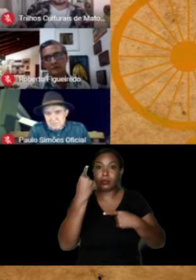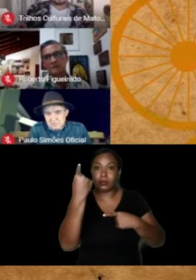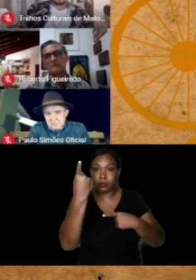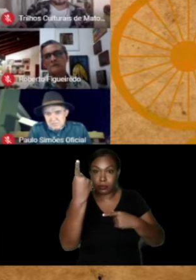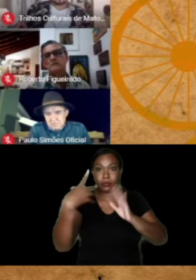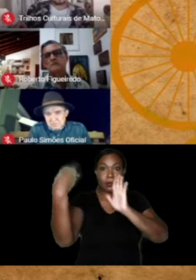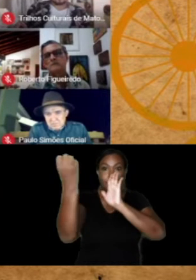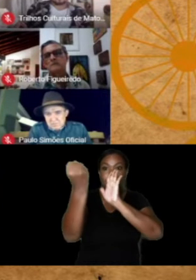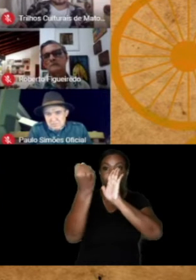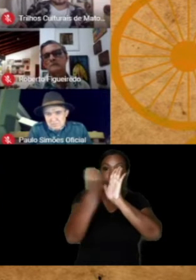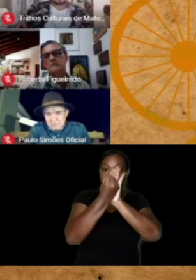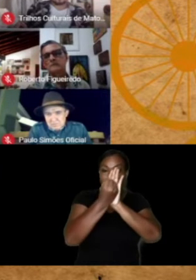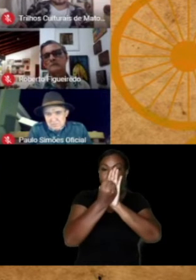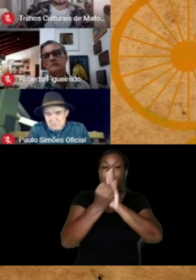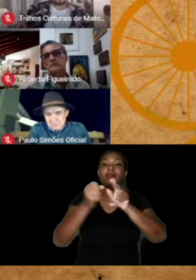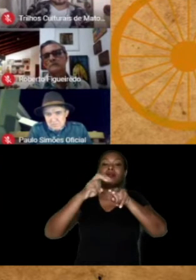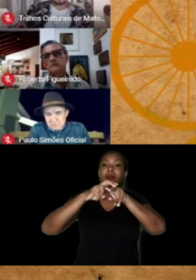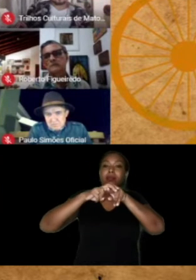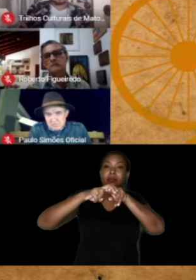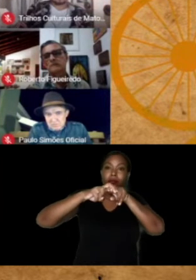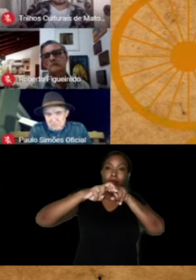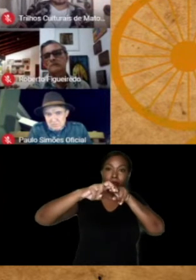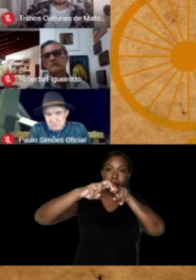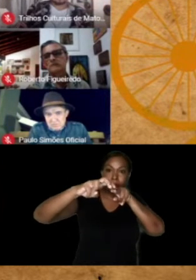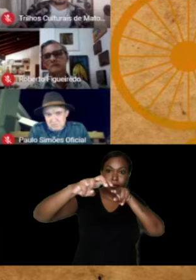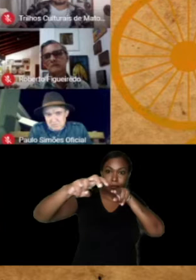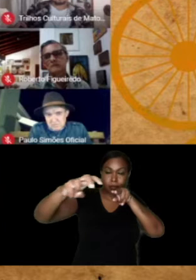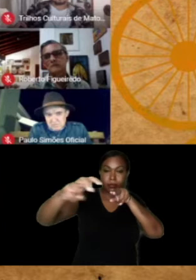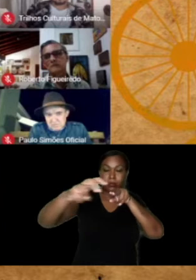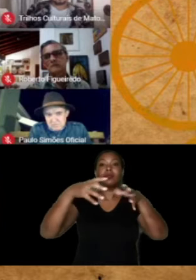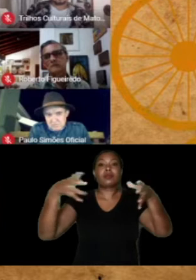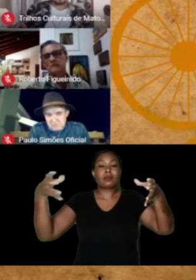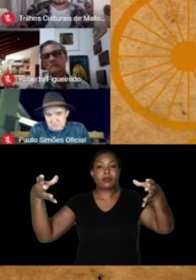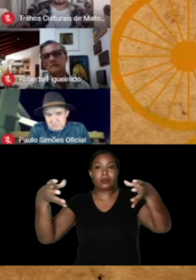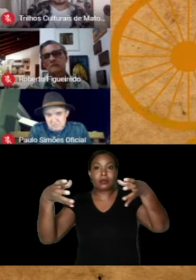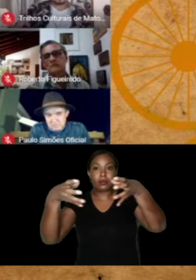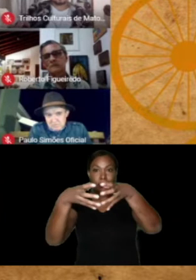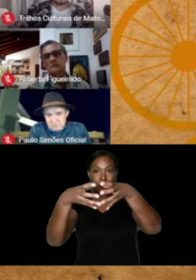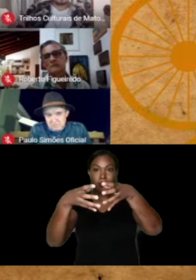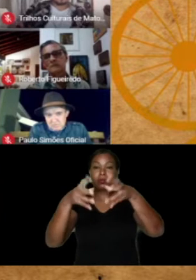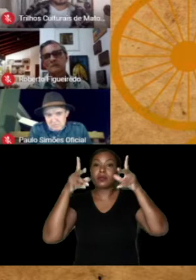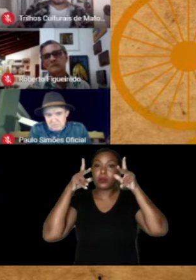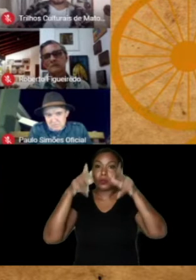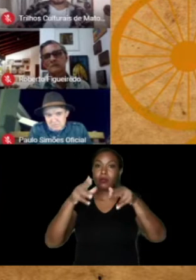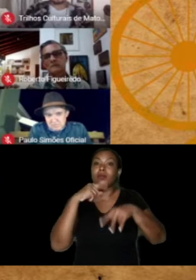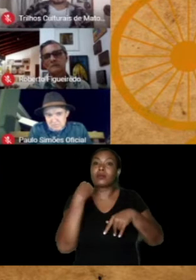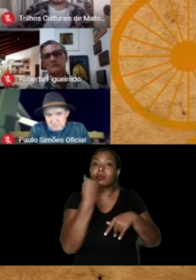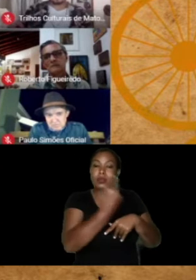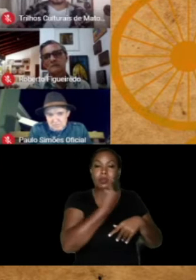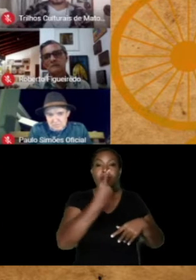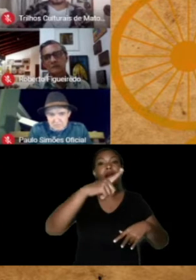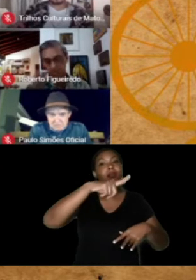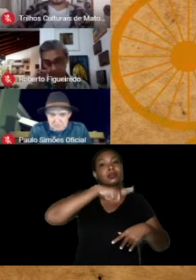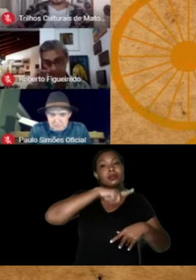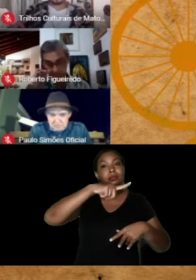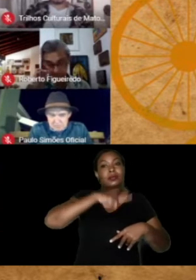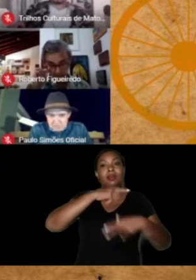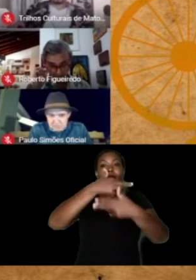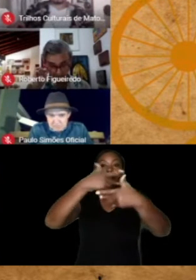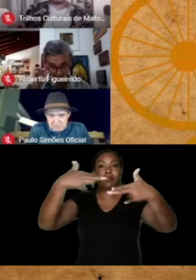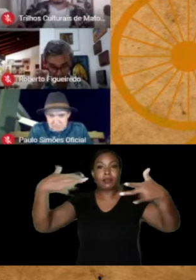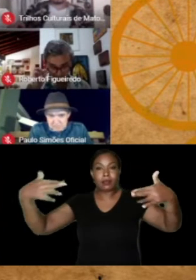patrimônio ferroviário com um conjunto como o nosso. Nós temos muitas